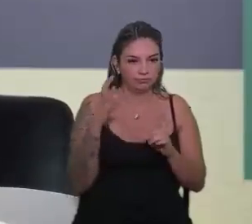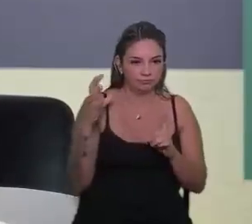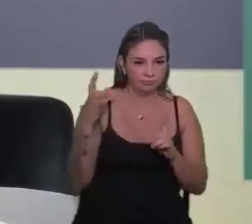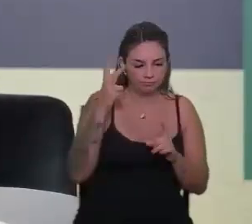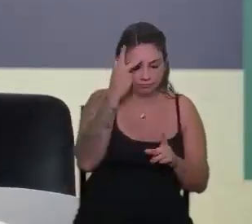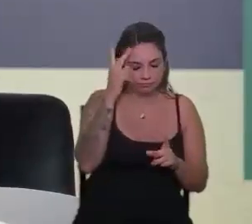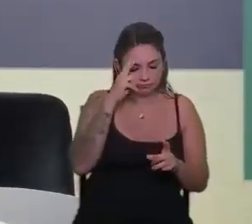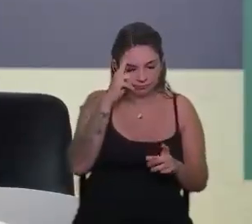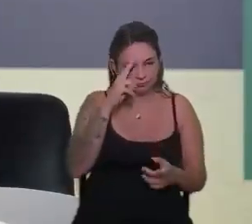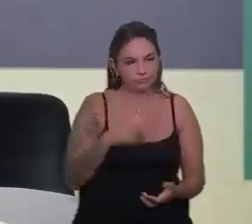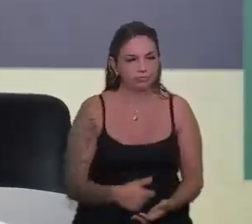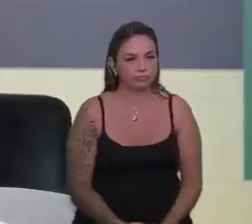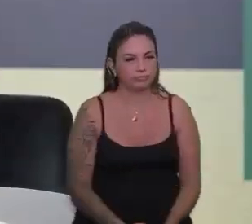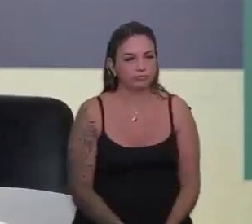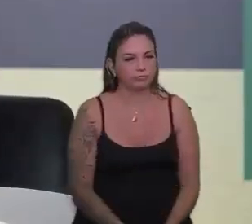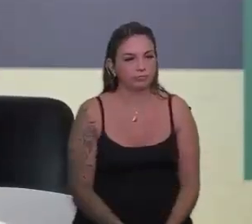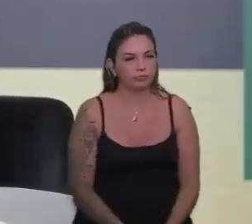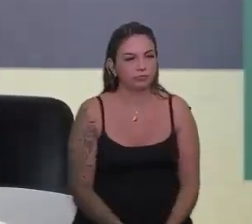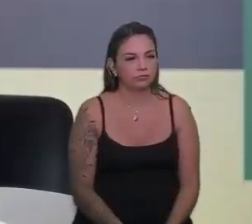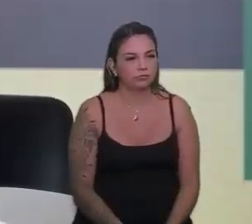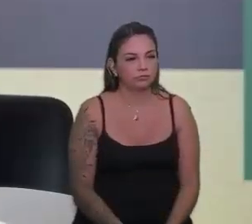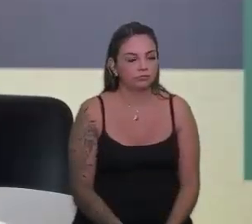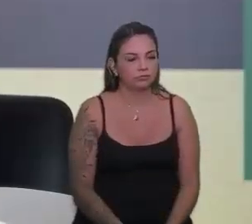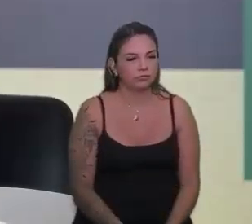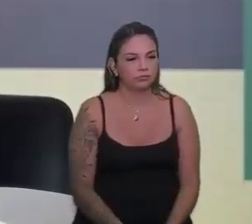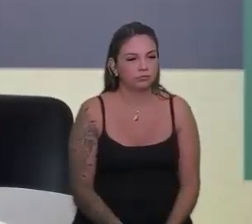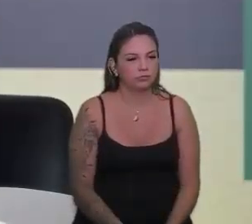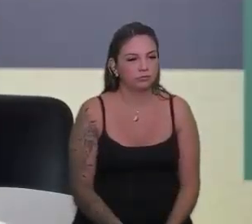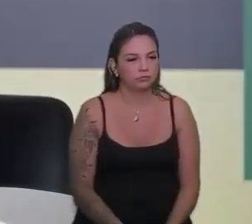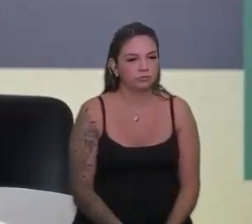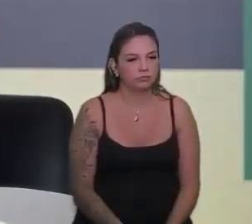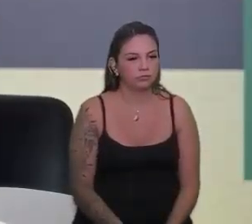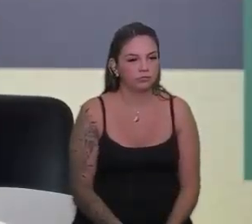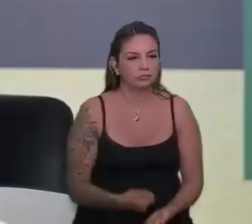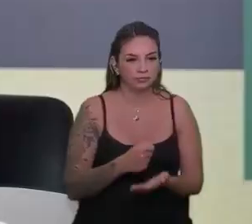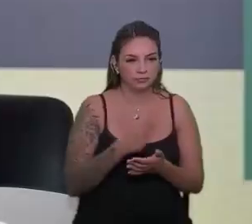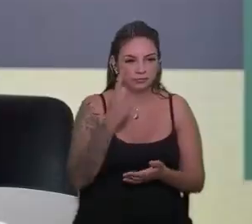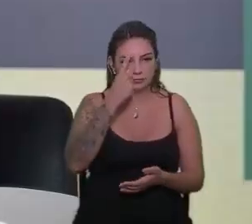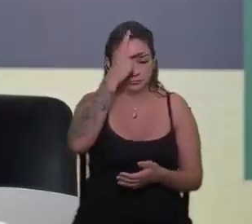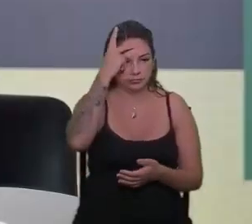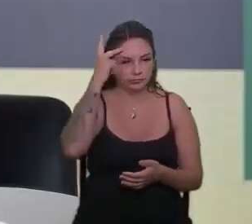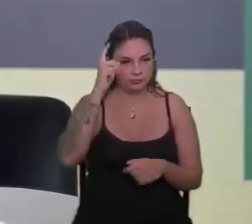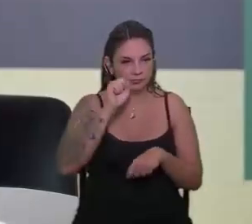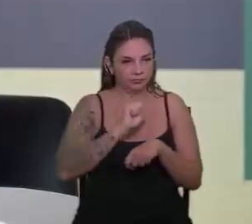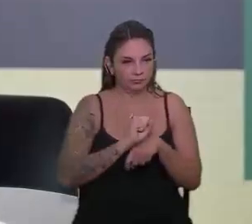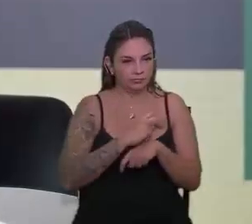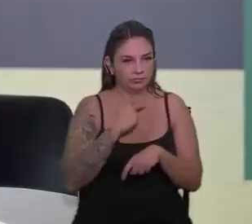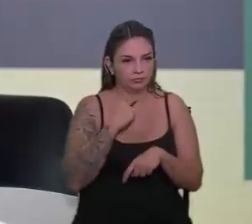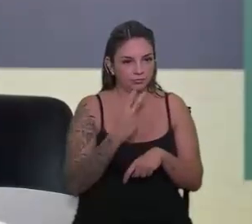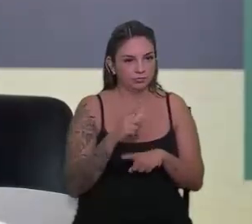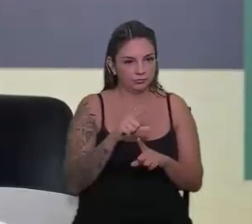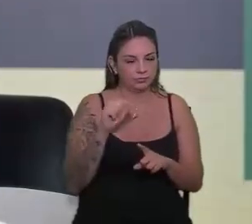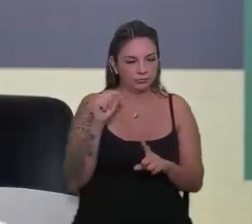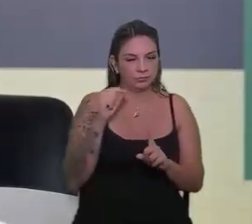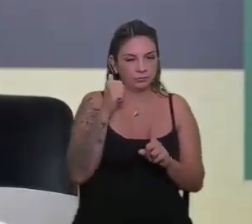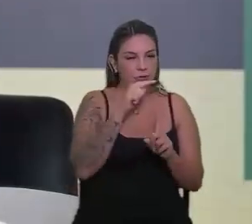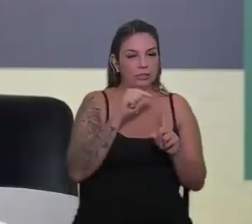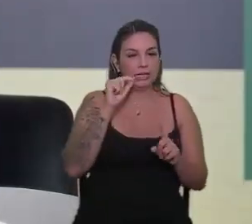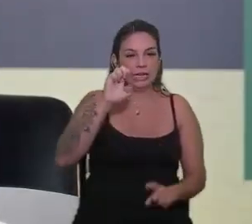a história, né, fique atrativa. Como eu falei, ele é escrito em primeira pessoa, na voz da Esperança, que é a